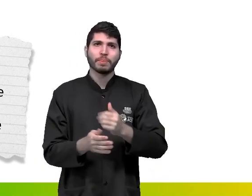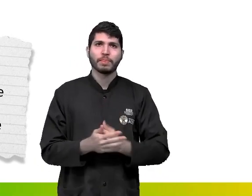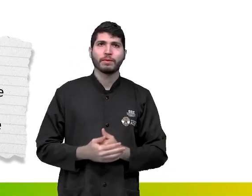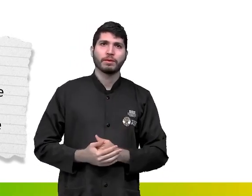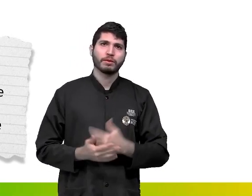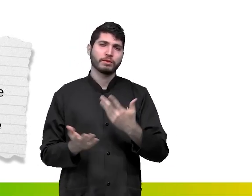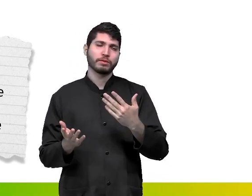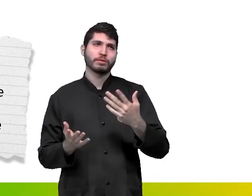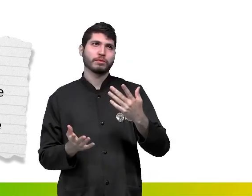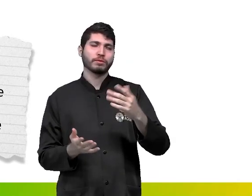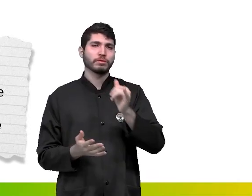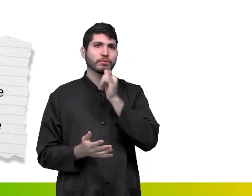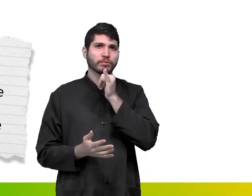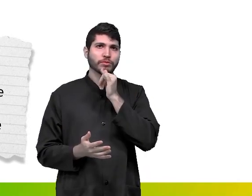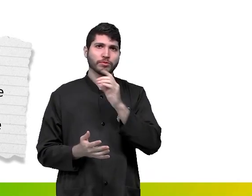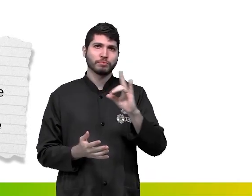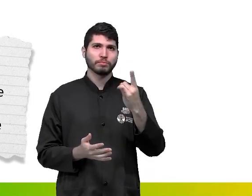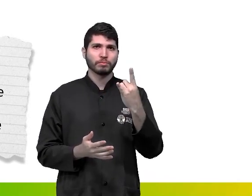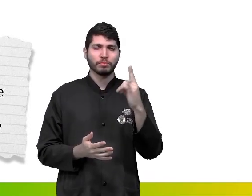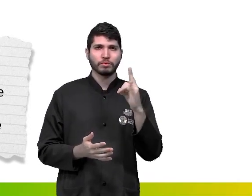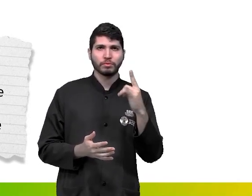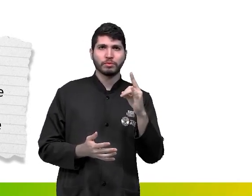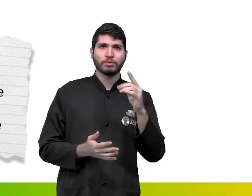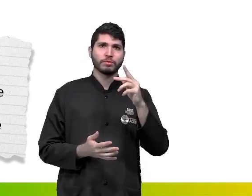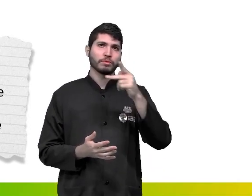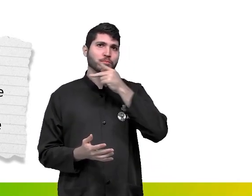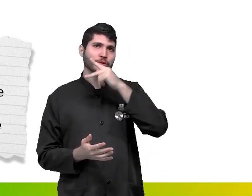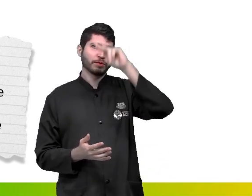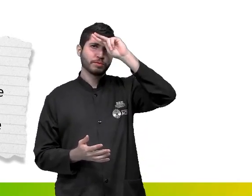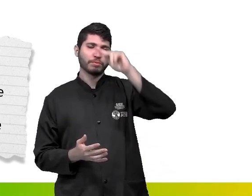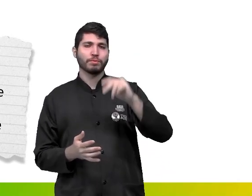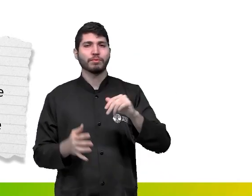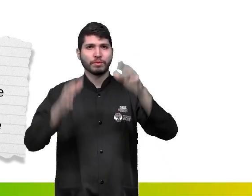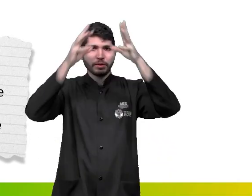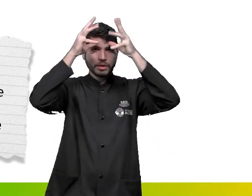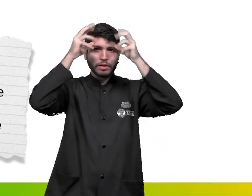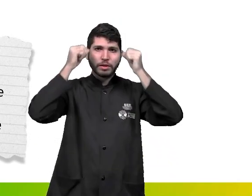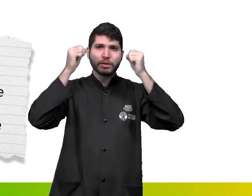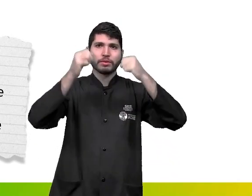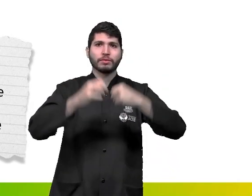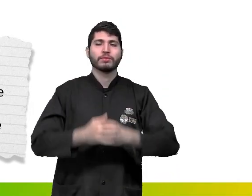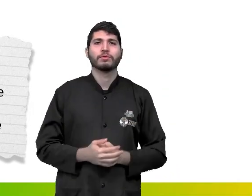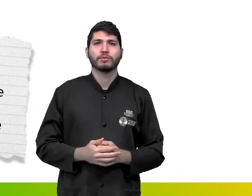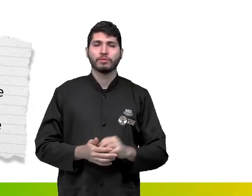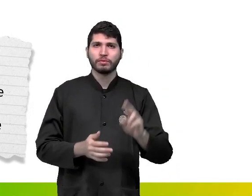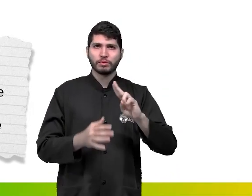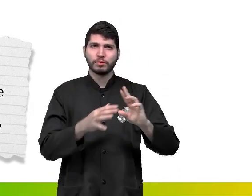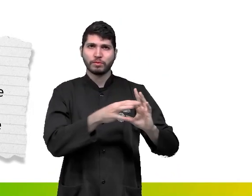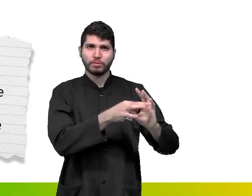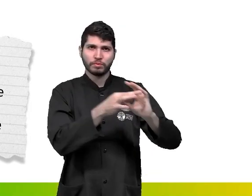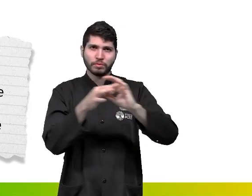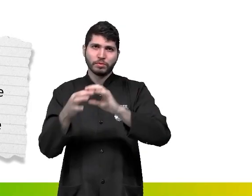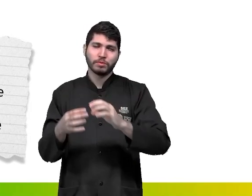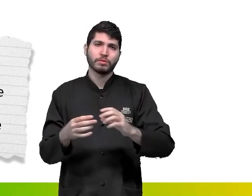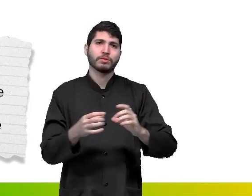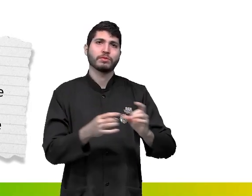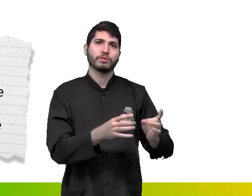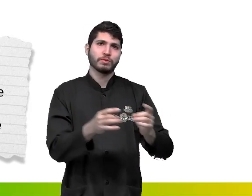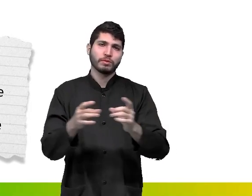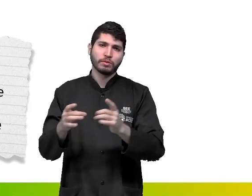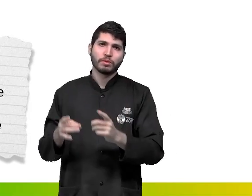Peru, tá? Falamos das características, mistura espontânea, usada em contexto especialmente das relações comerciais e